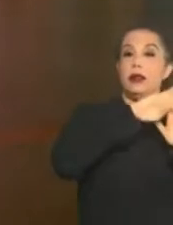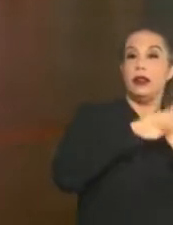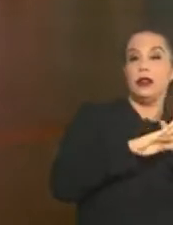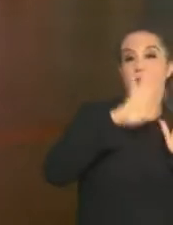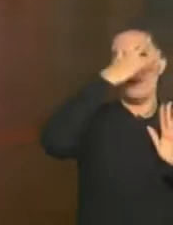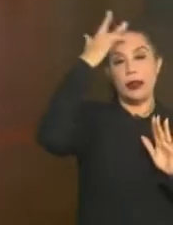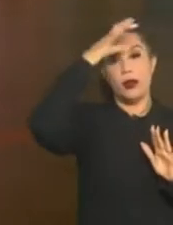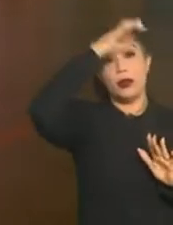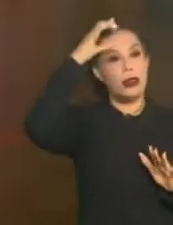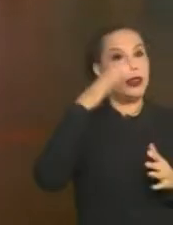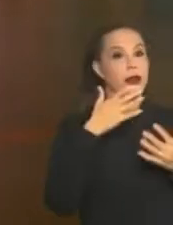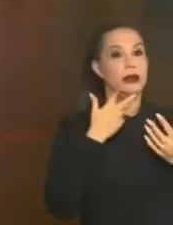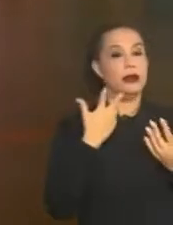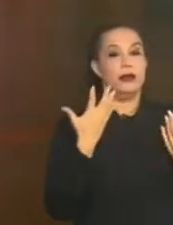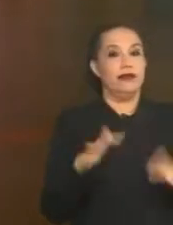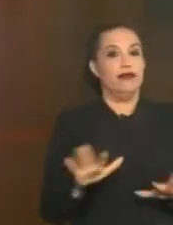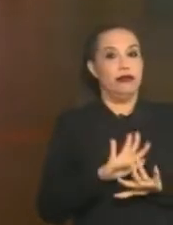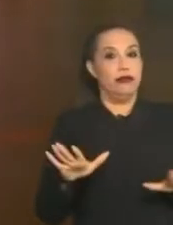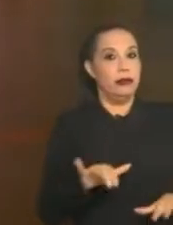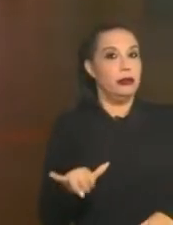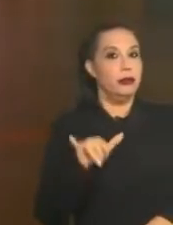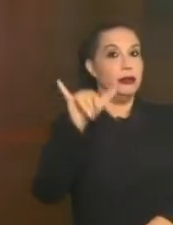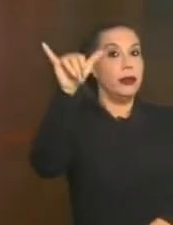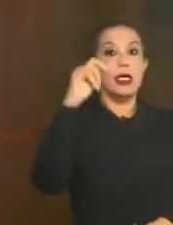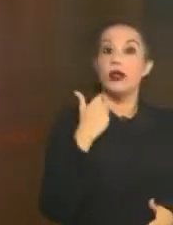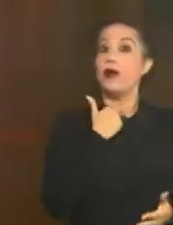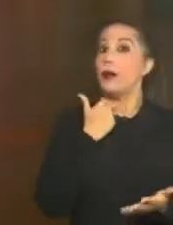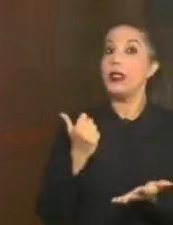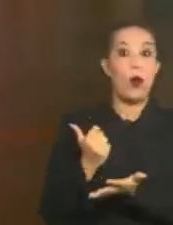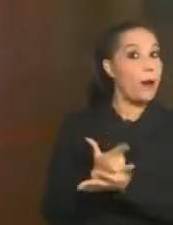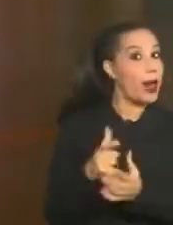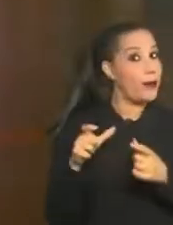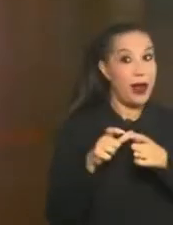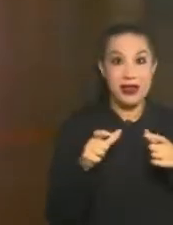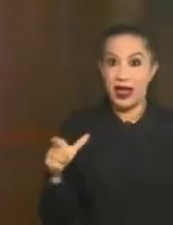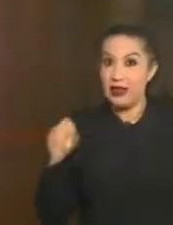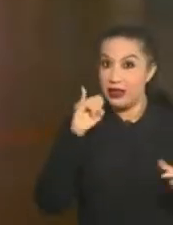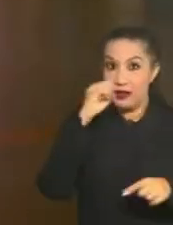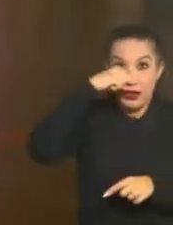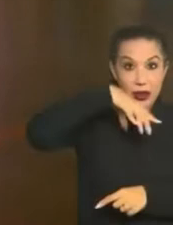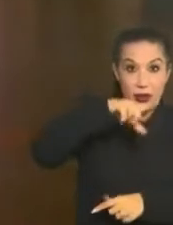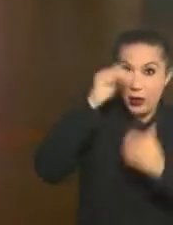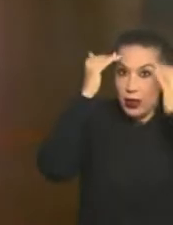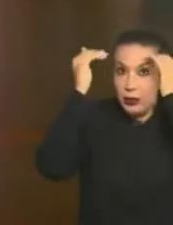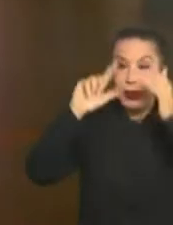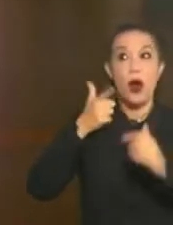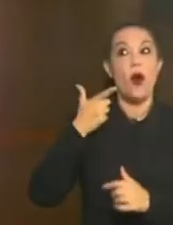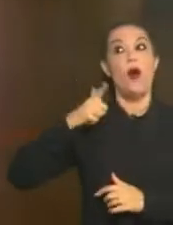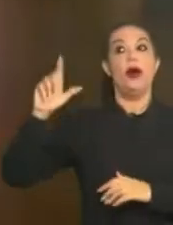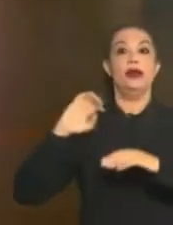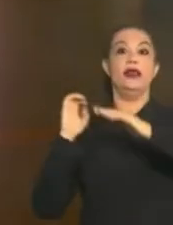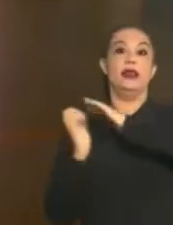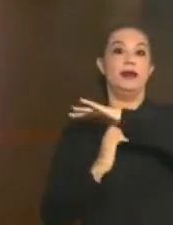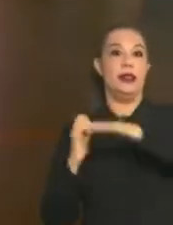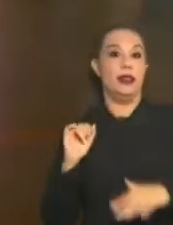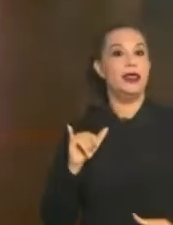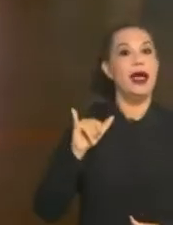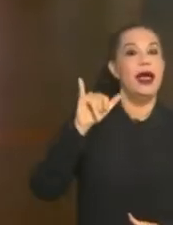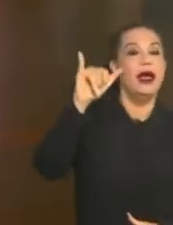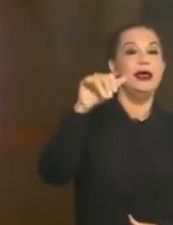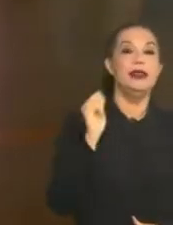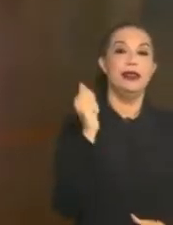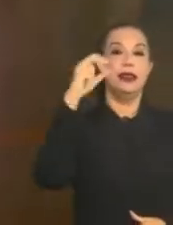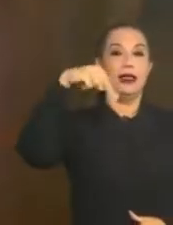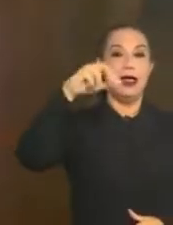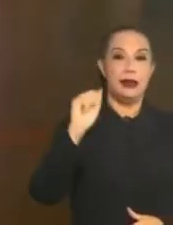clientes indesejados e não poderá comprar passagem nem mesmo em outras companhias aéreas. A